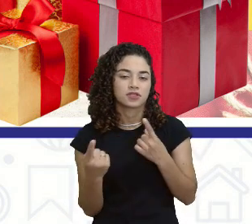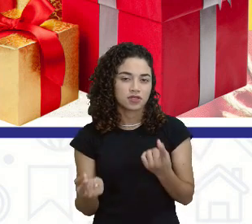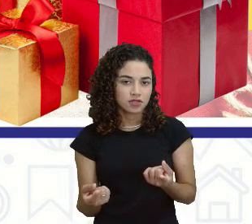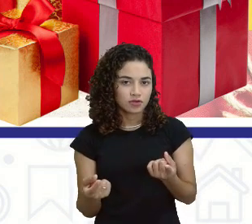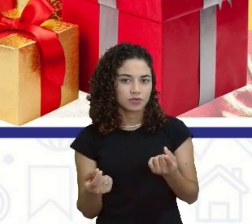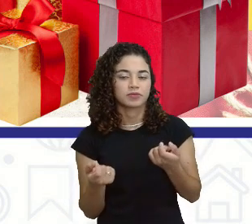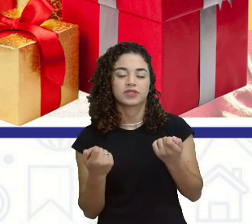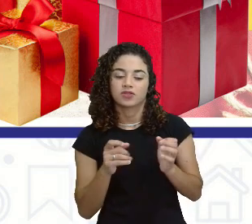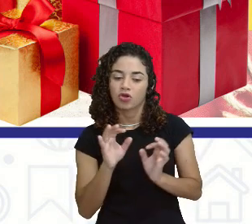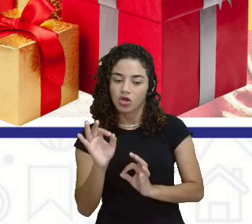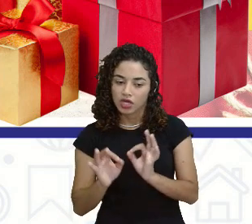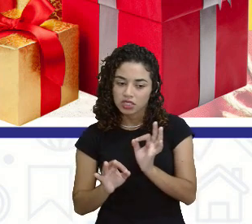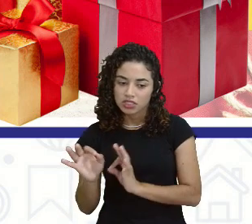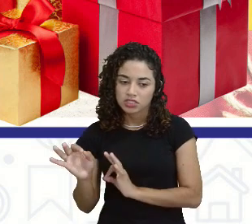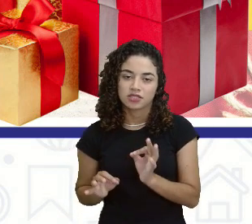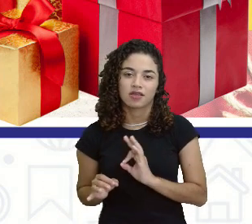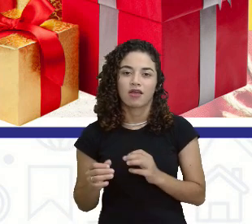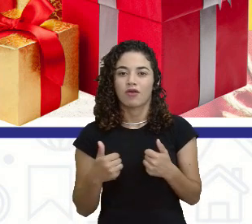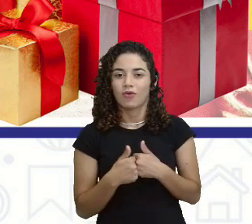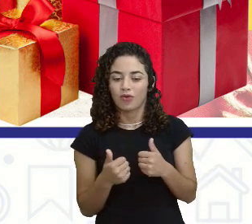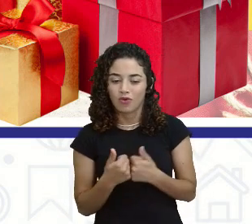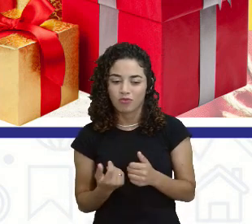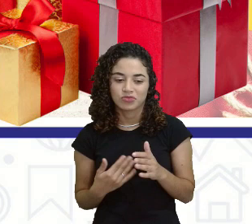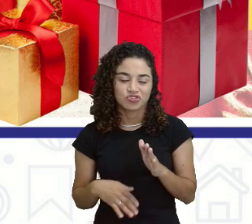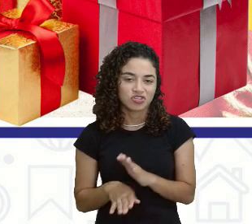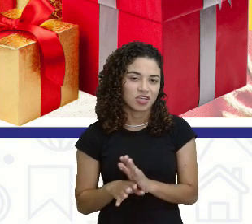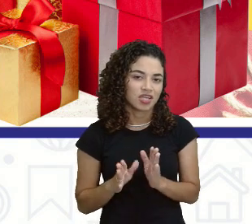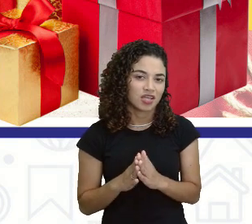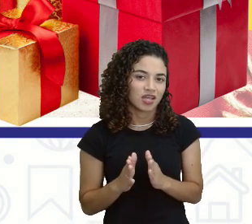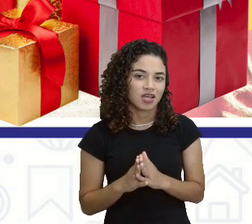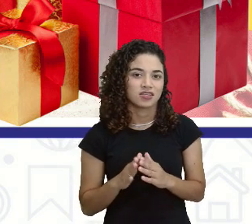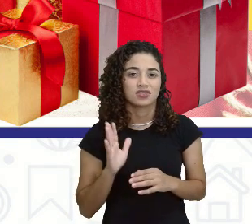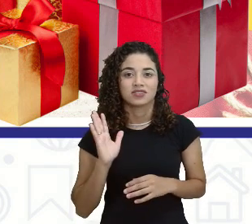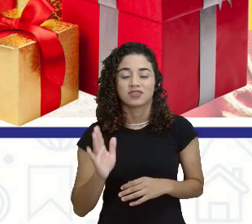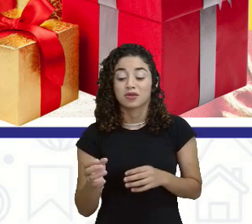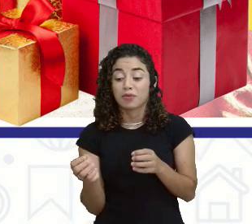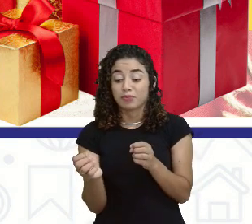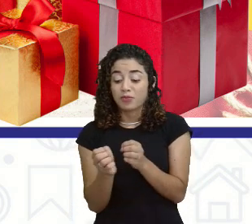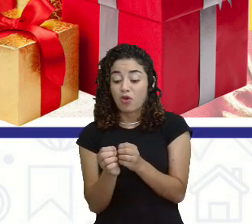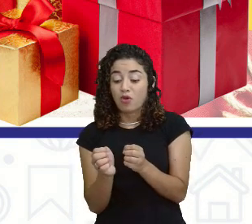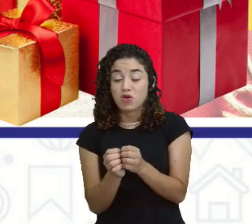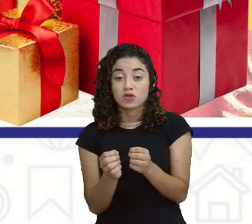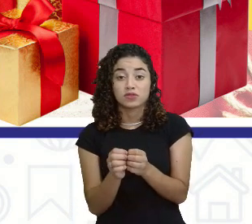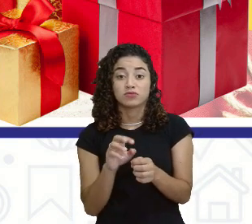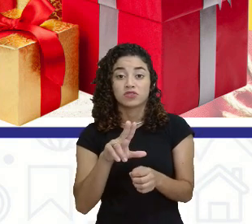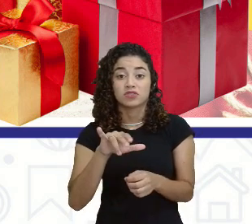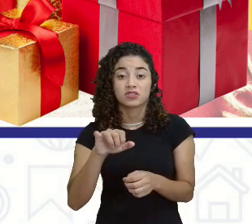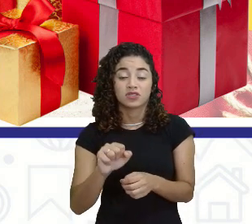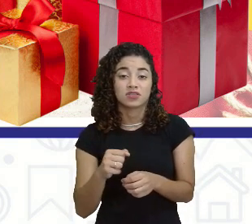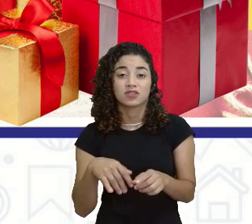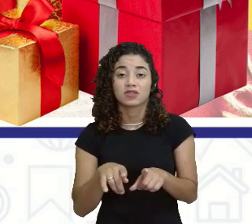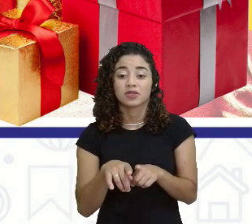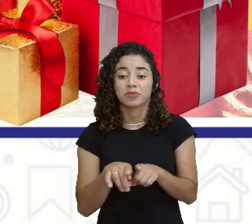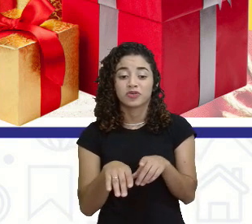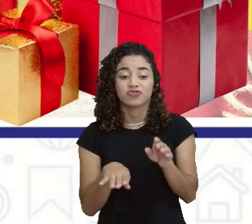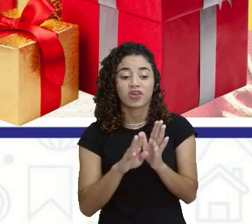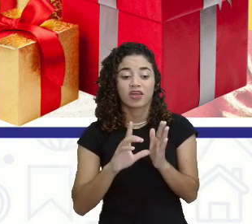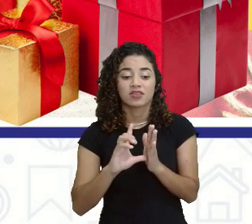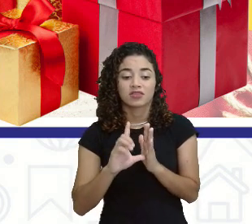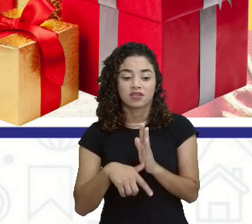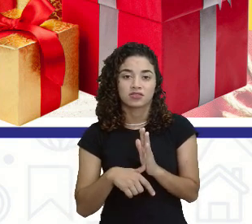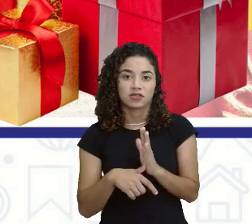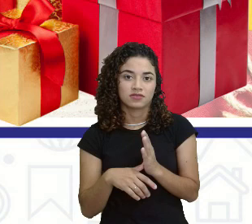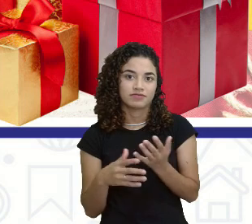que pegue ônibus, que chegue em casa, o camarada já chegou bem próximo, né, da ceia, e às vezes ele chega até atrasado.